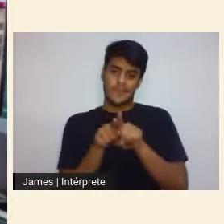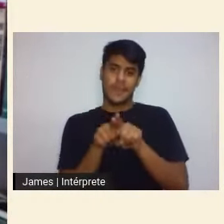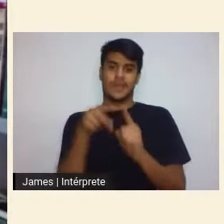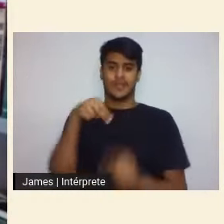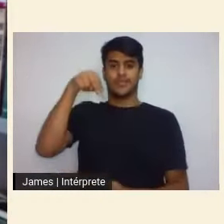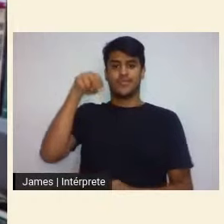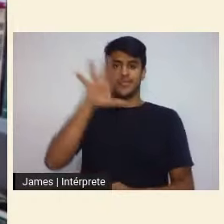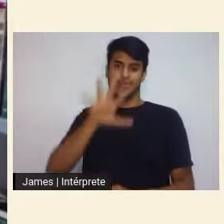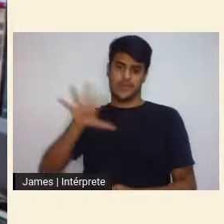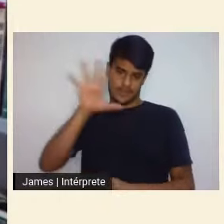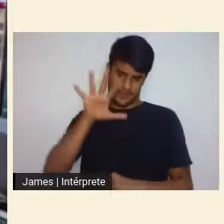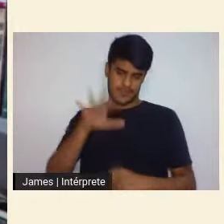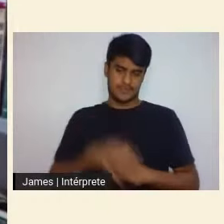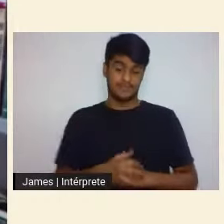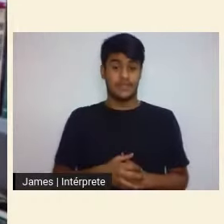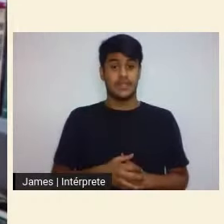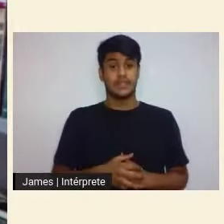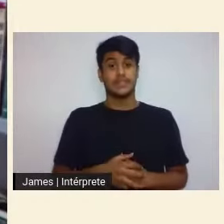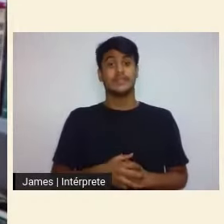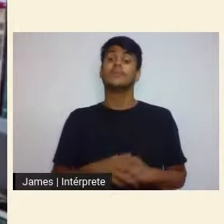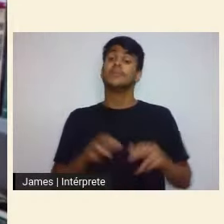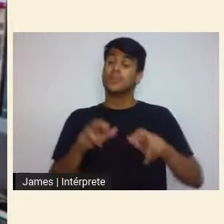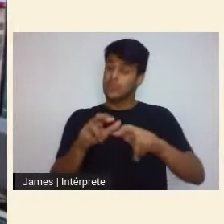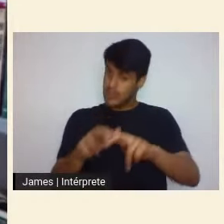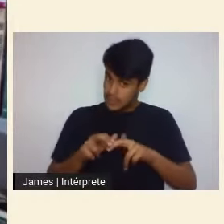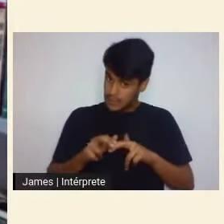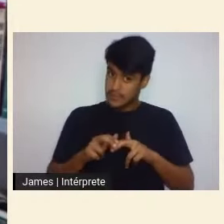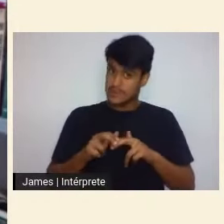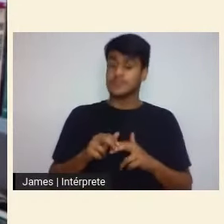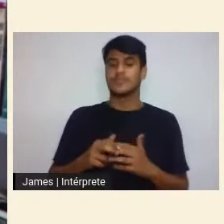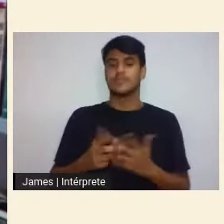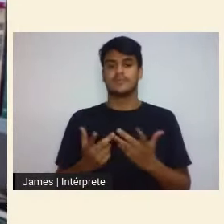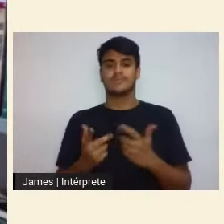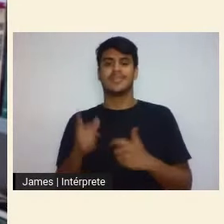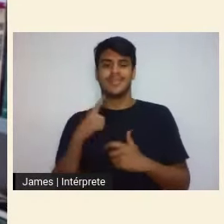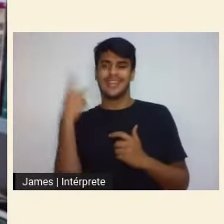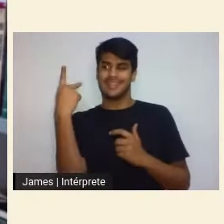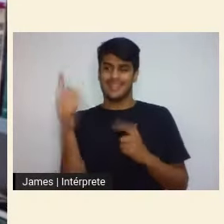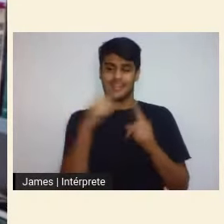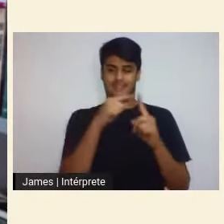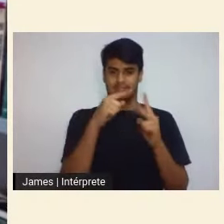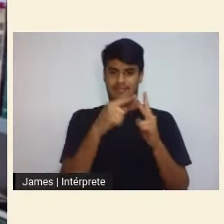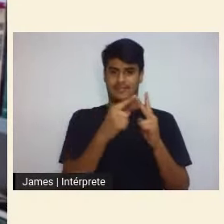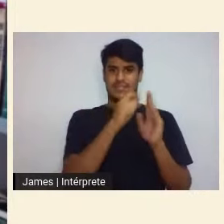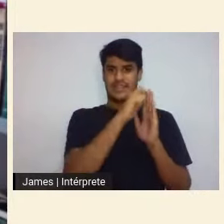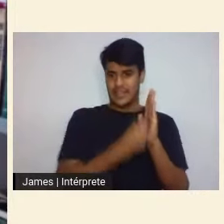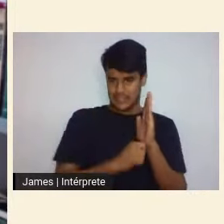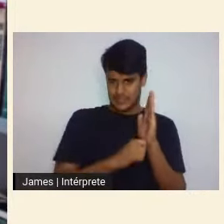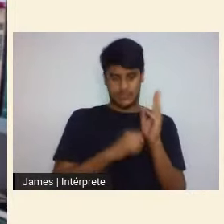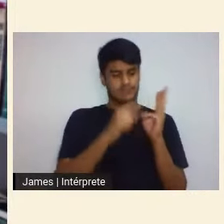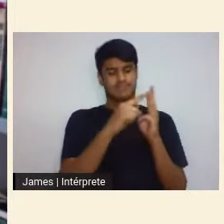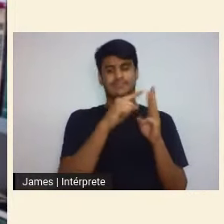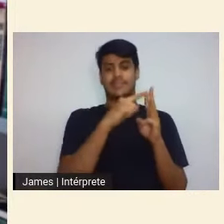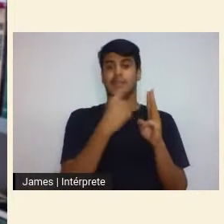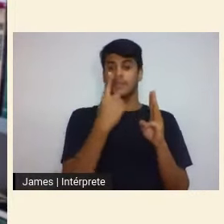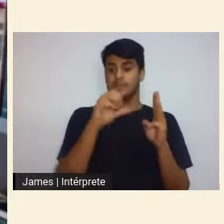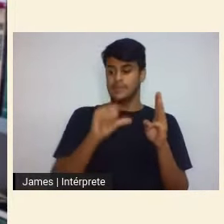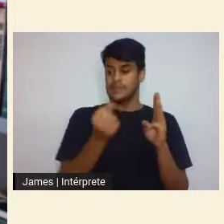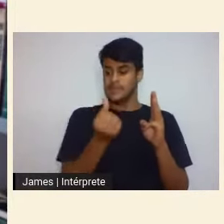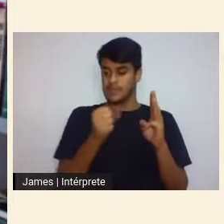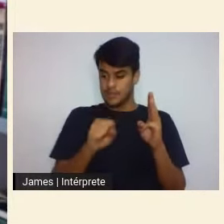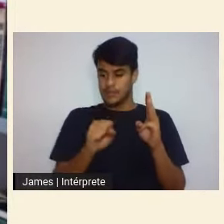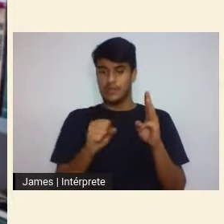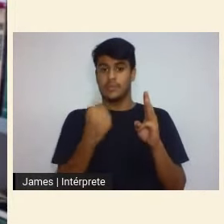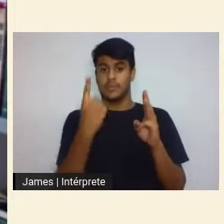Nordeste, né? Quer dizer, ele, portanto, né, nesses textos de 68, 69,